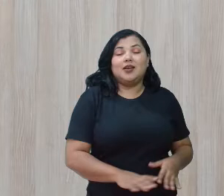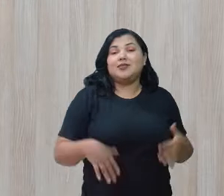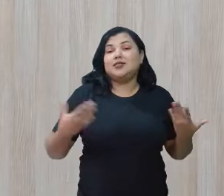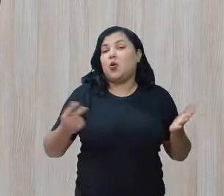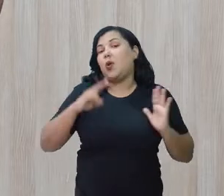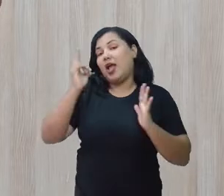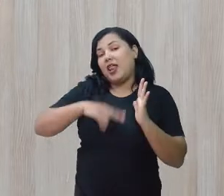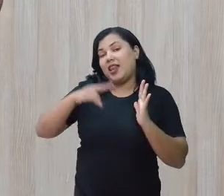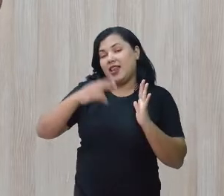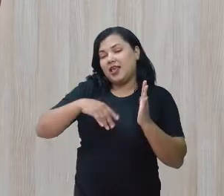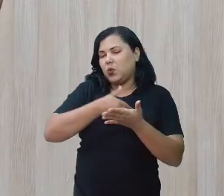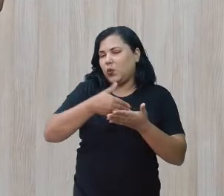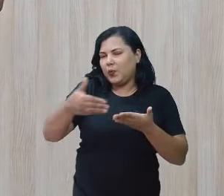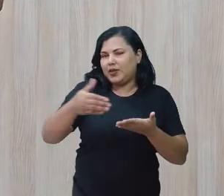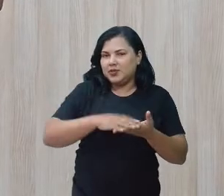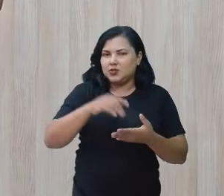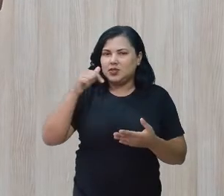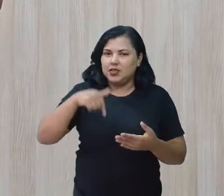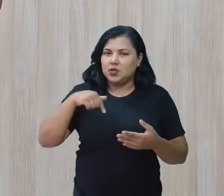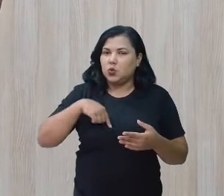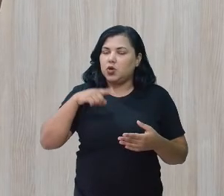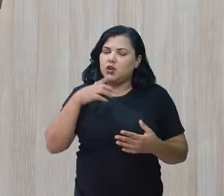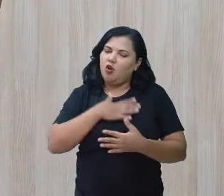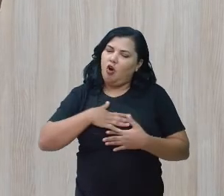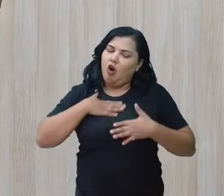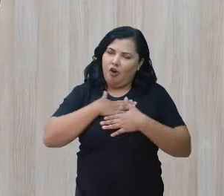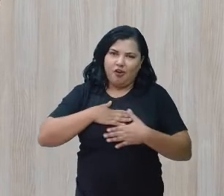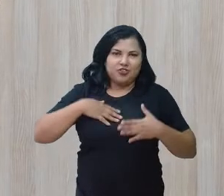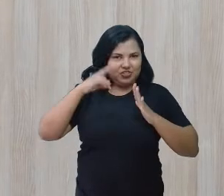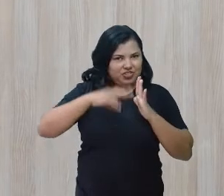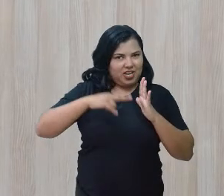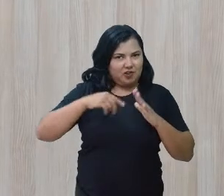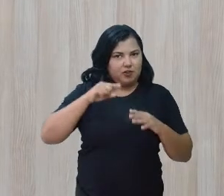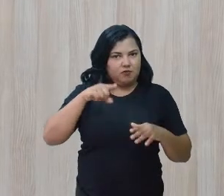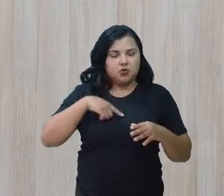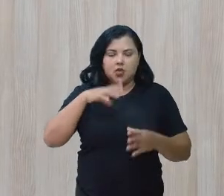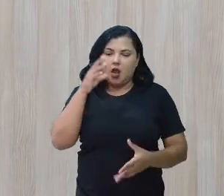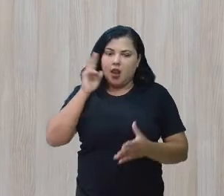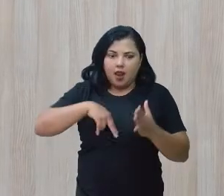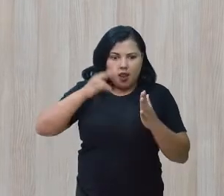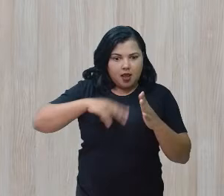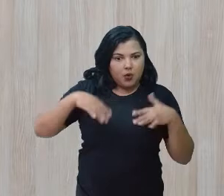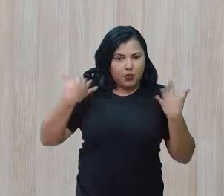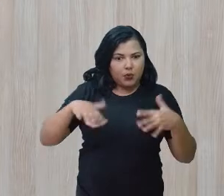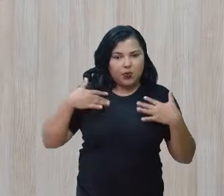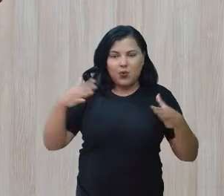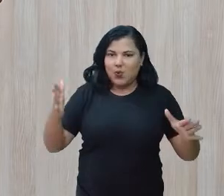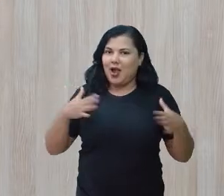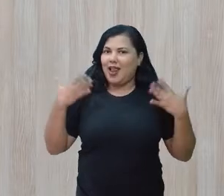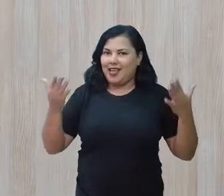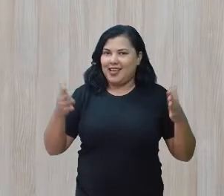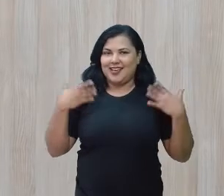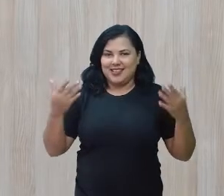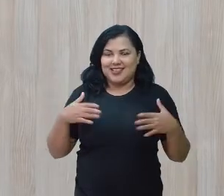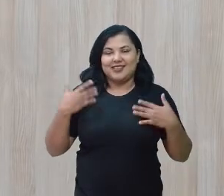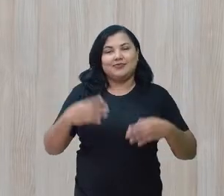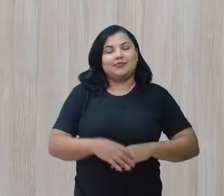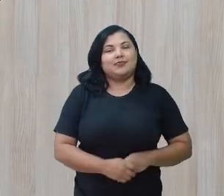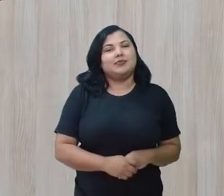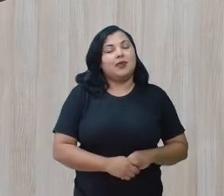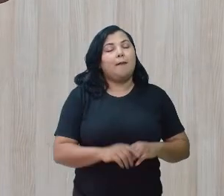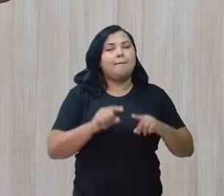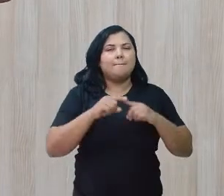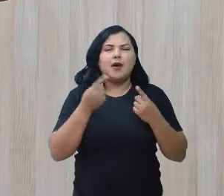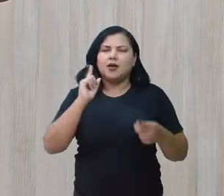ler inicialmente aquilo que te dá muito prazer em ler, aquilo que você consome com alegria, com passatempo,